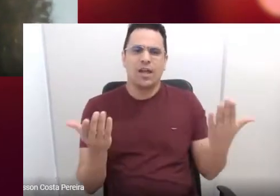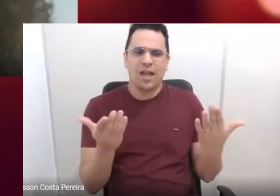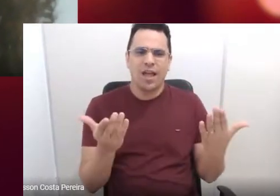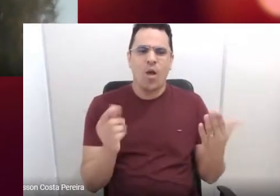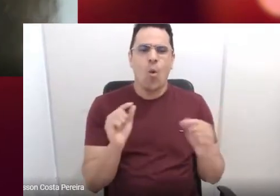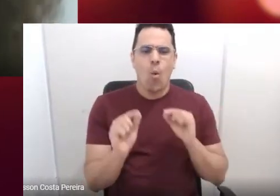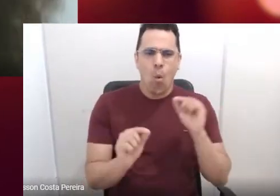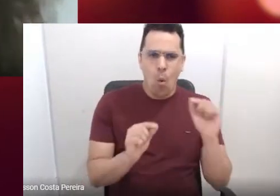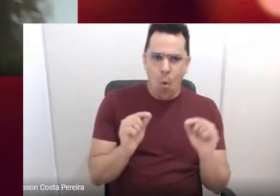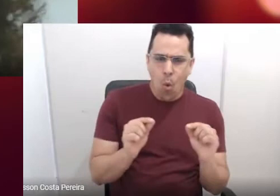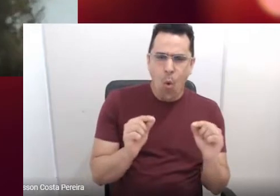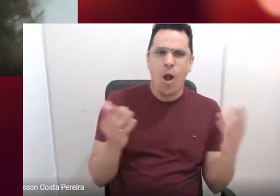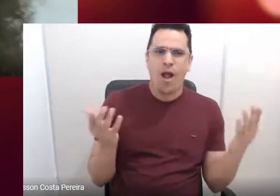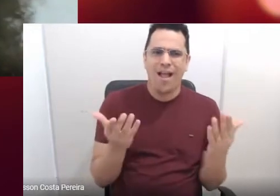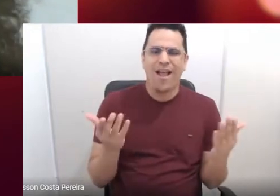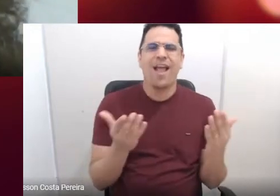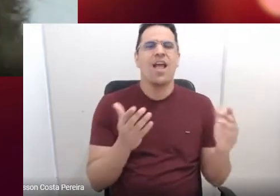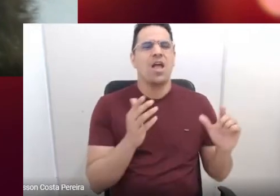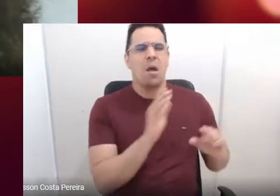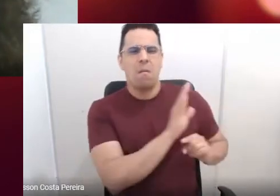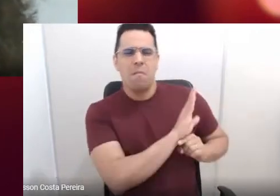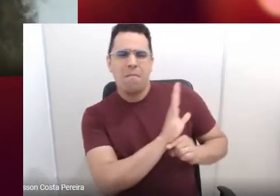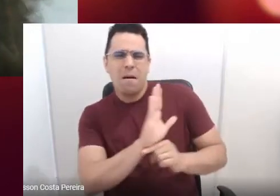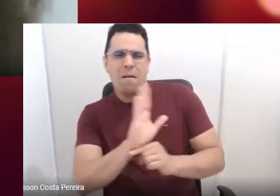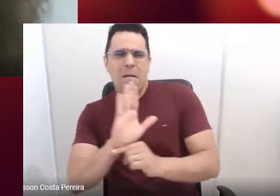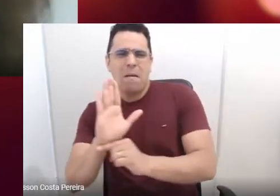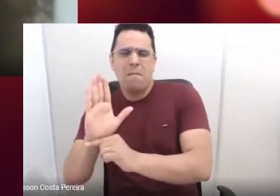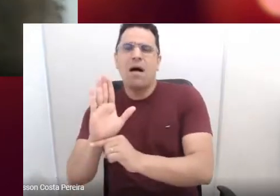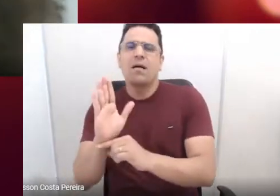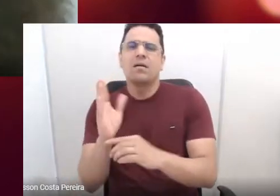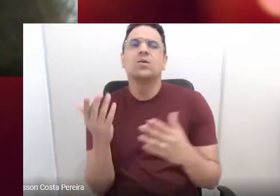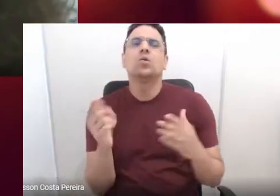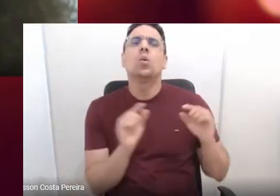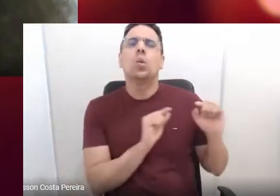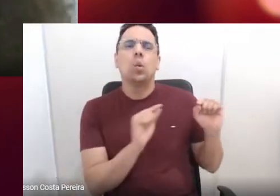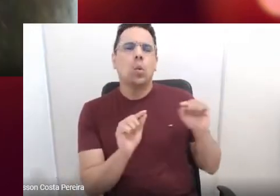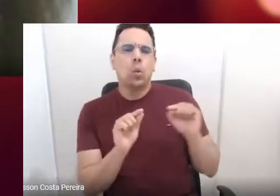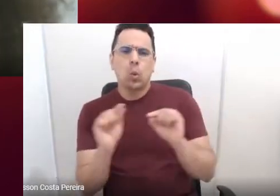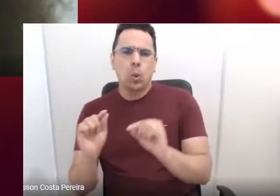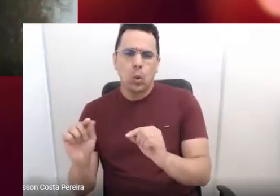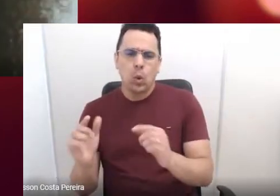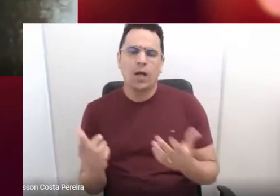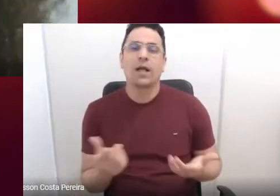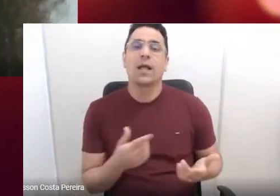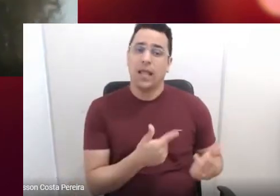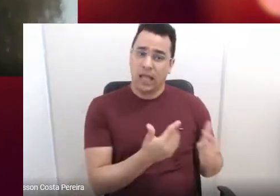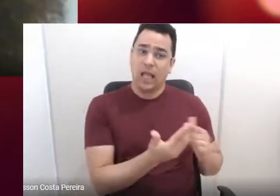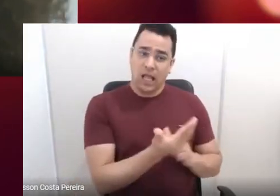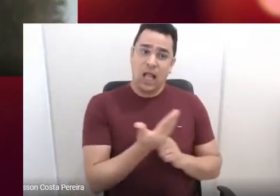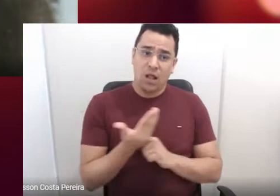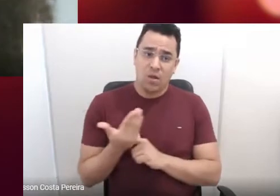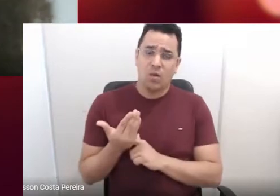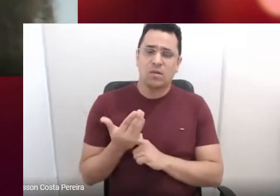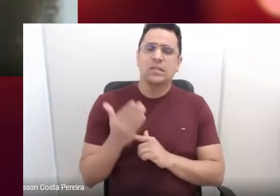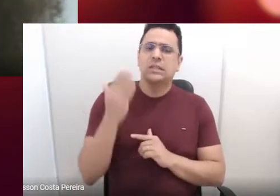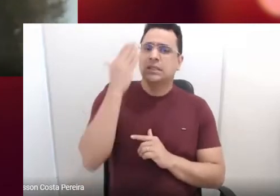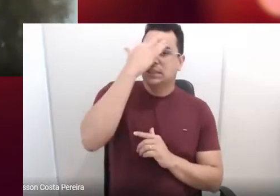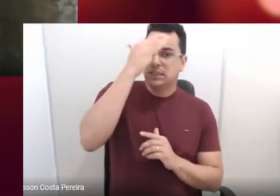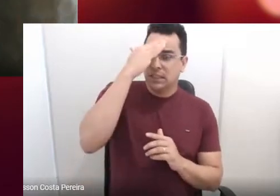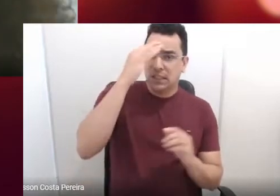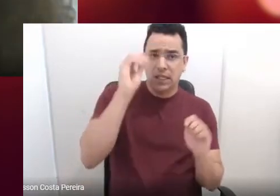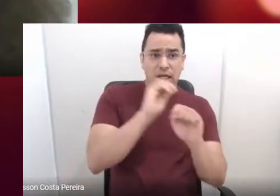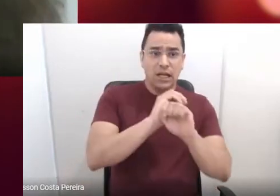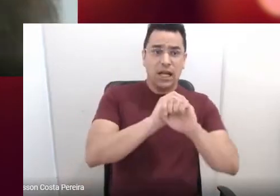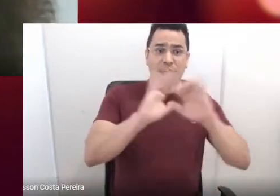vídeos que já foram divulgados, esse momento ele busca fazer essa costura, né, de todas